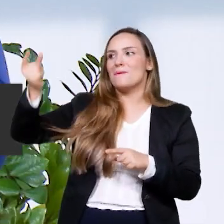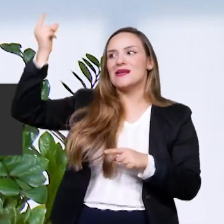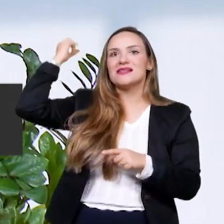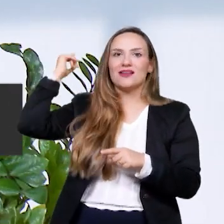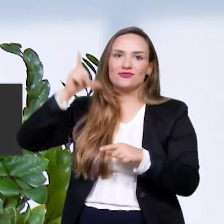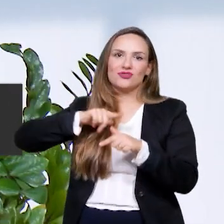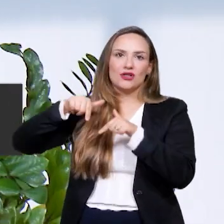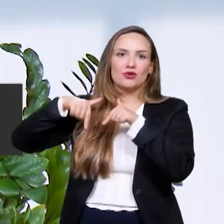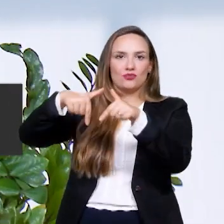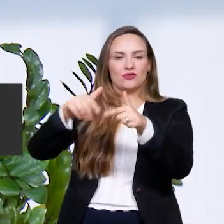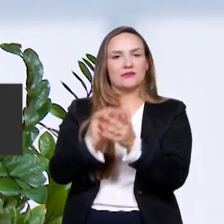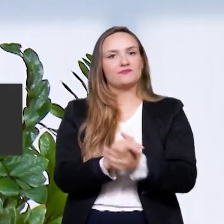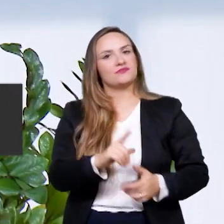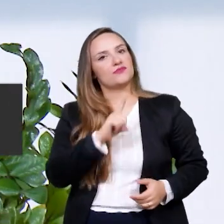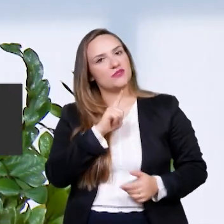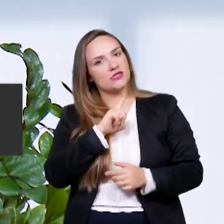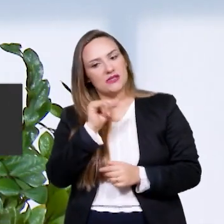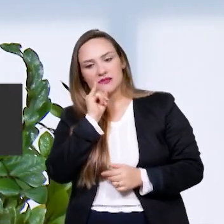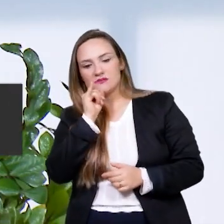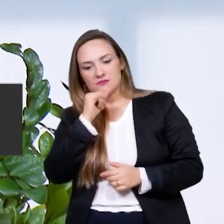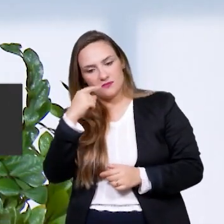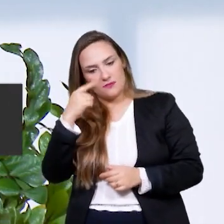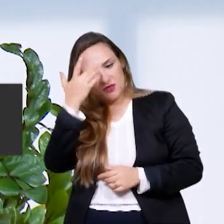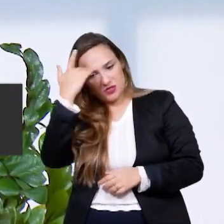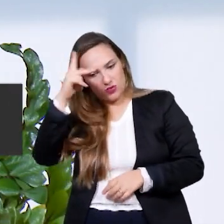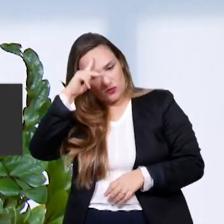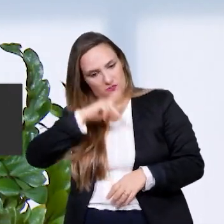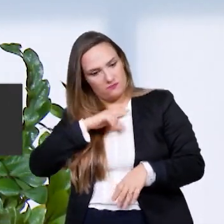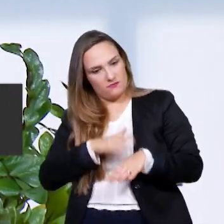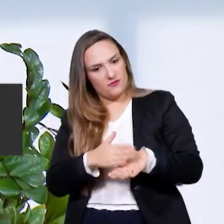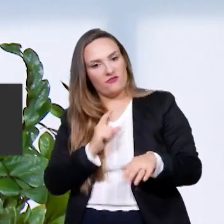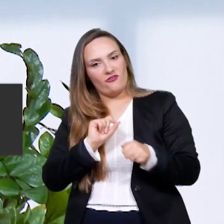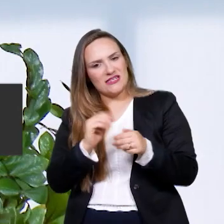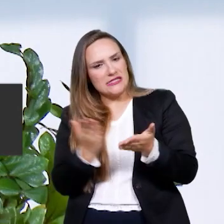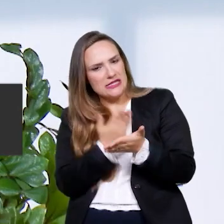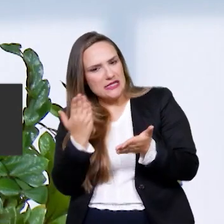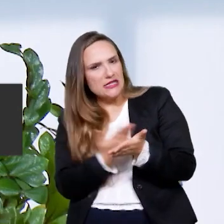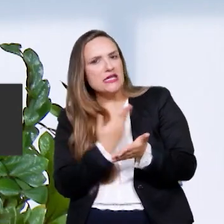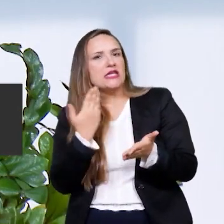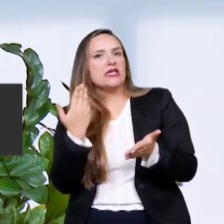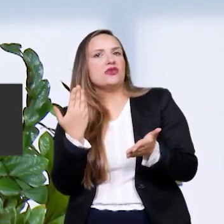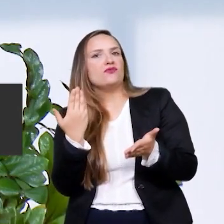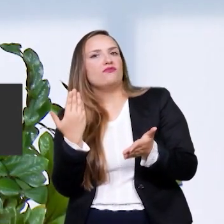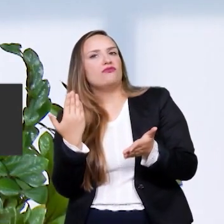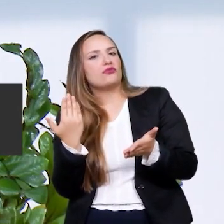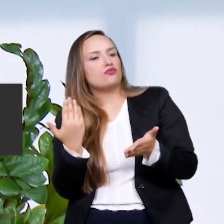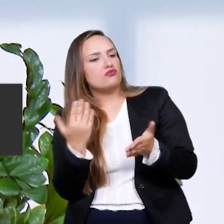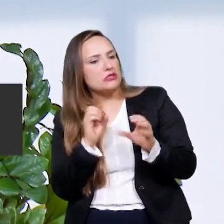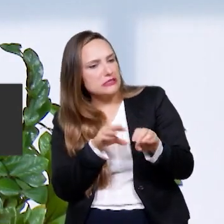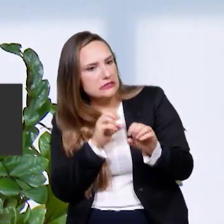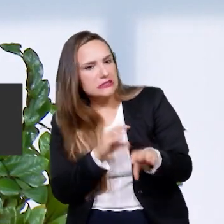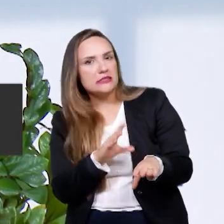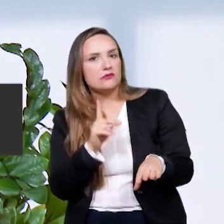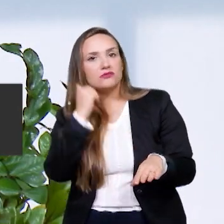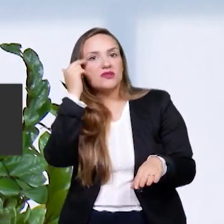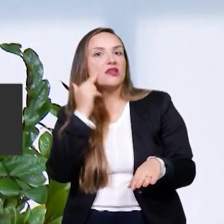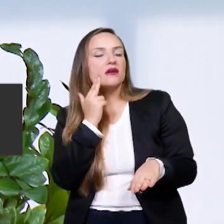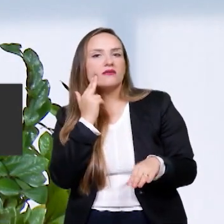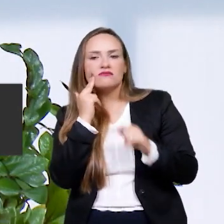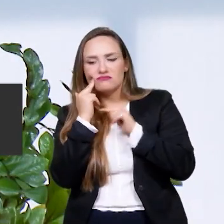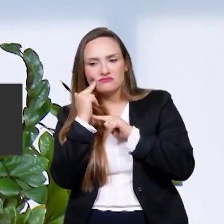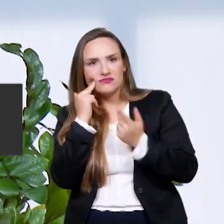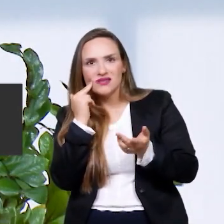assim, autores negros, hoje a gente vê e lê esses autores. Eles